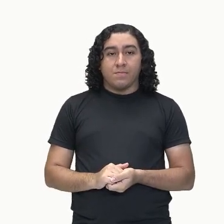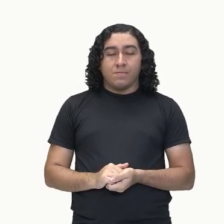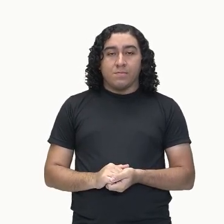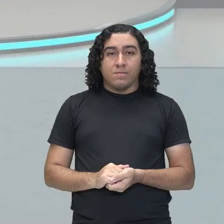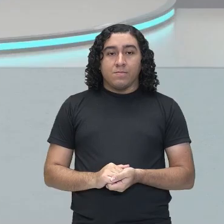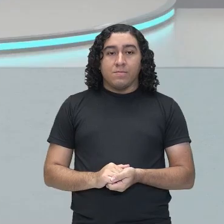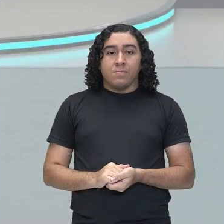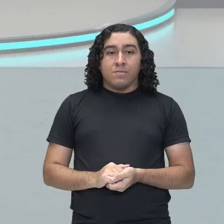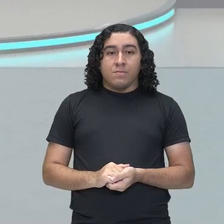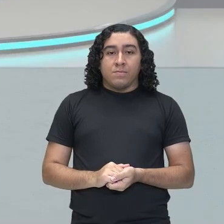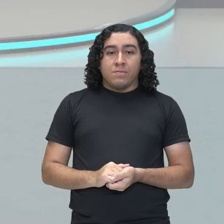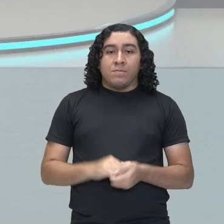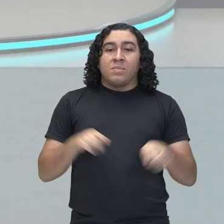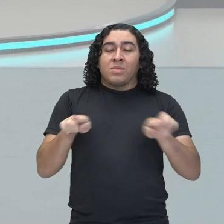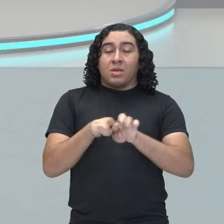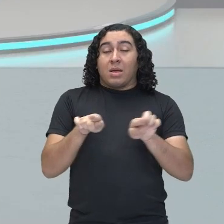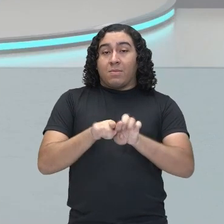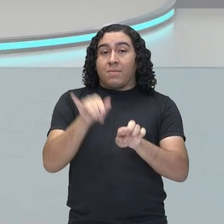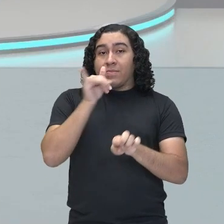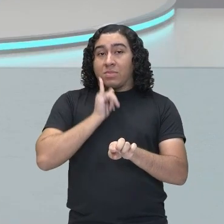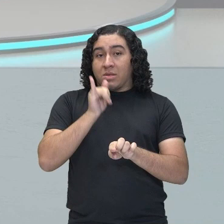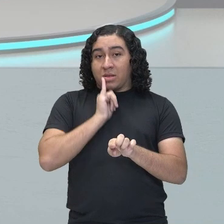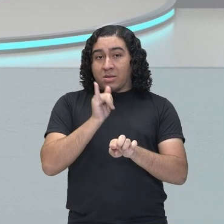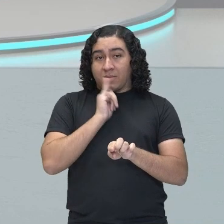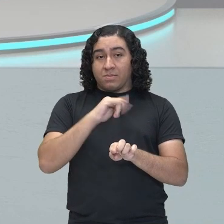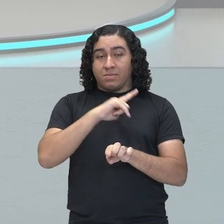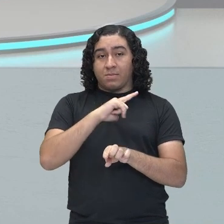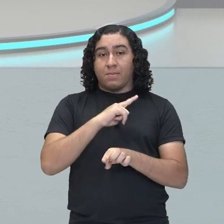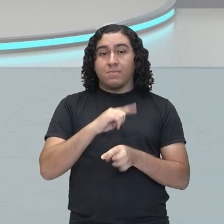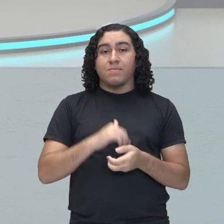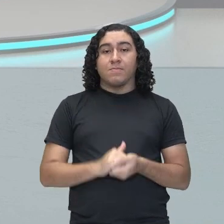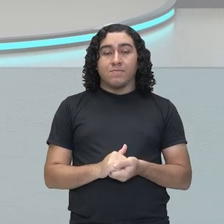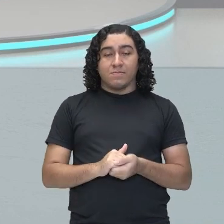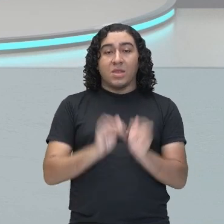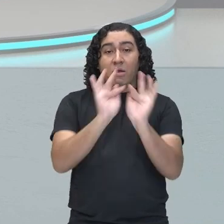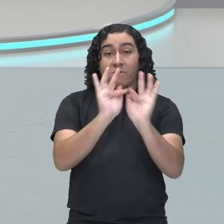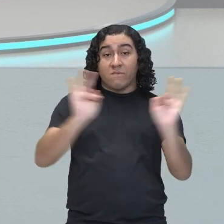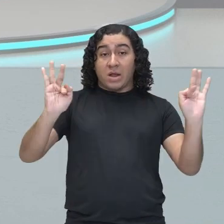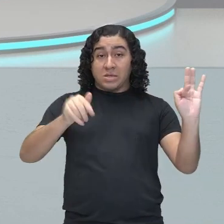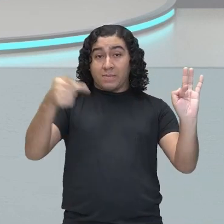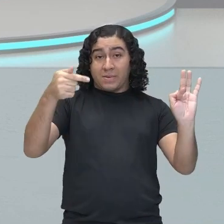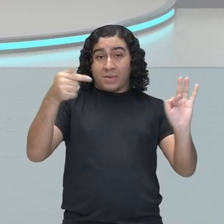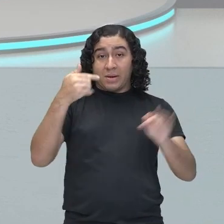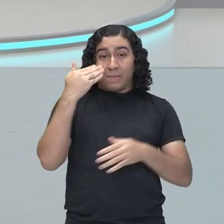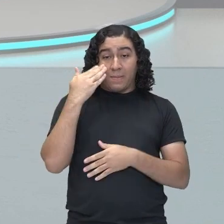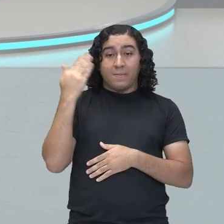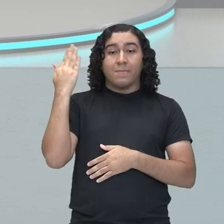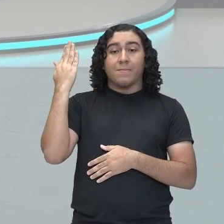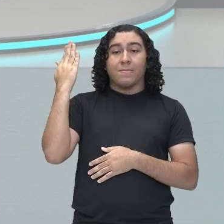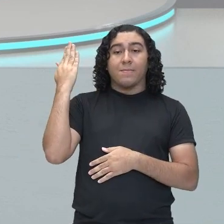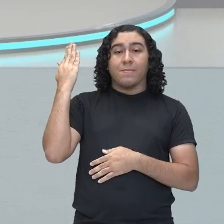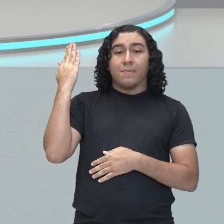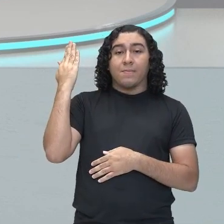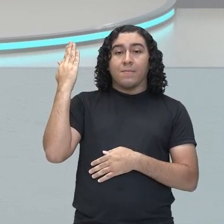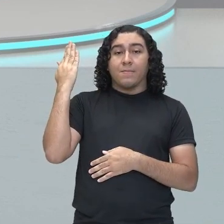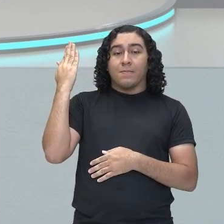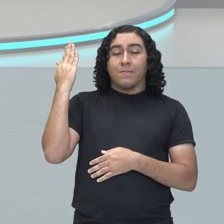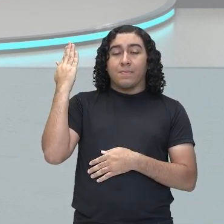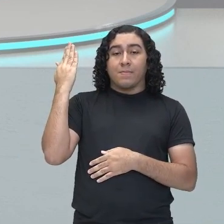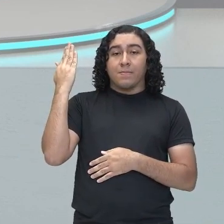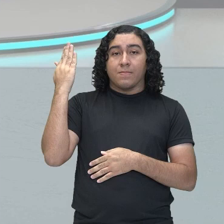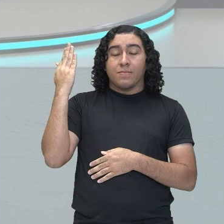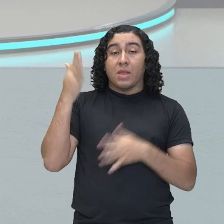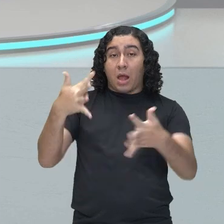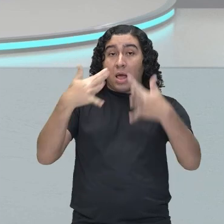exemplos finais por exemplo temos aqui importante que teas tempo